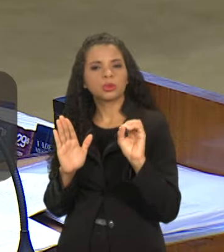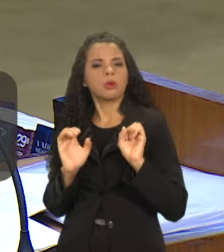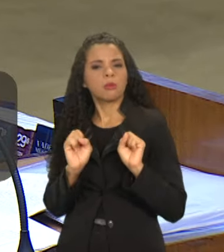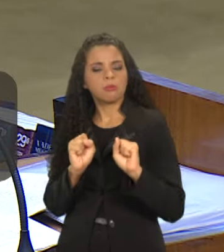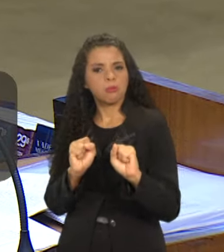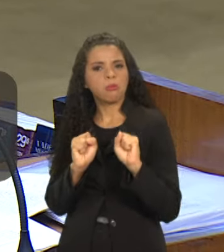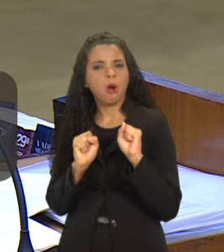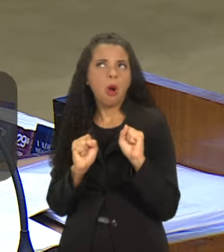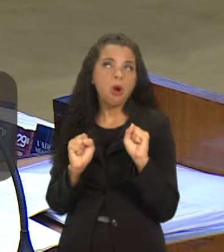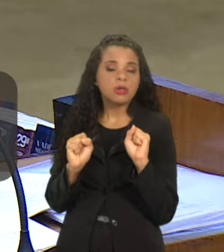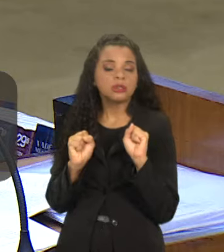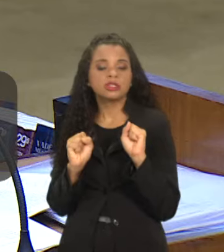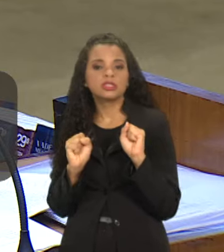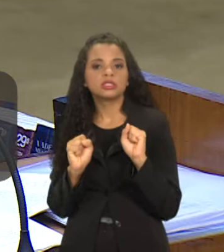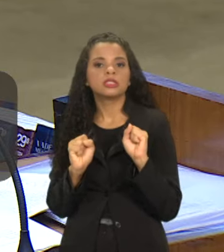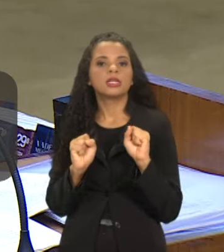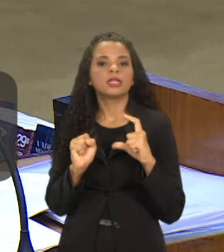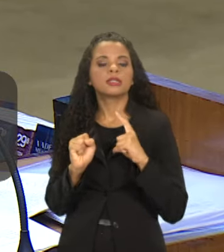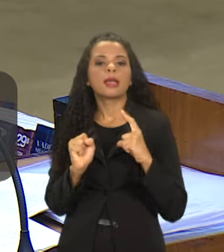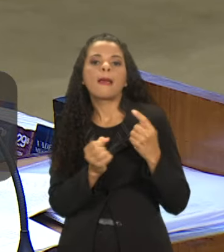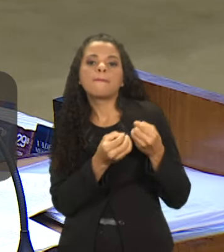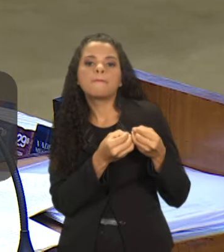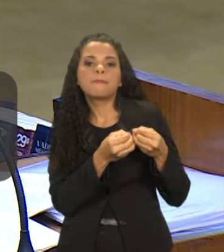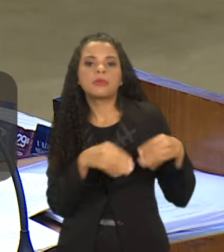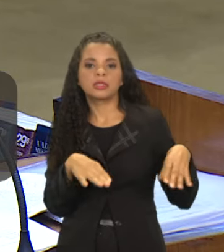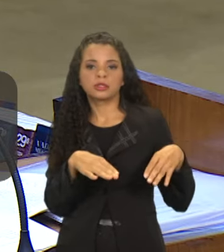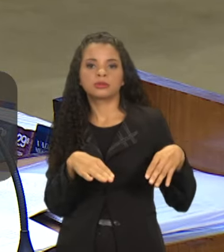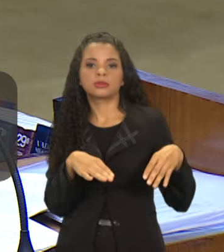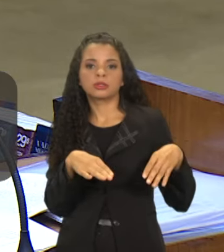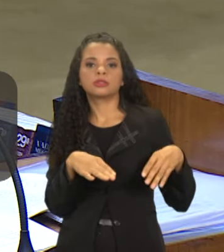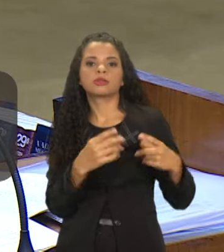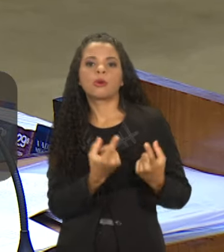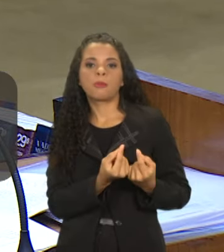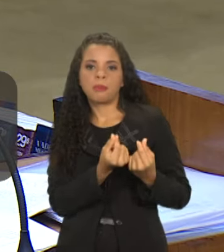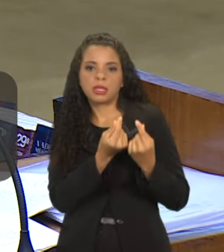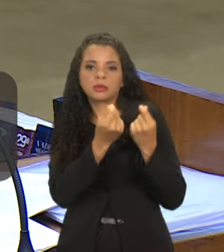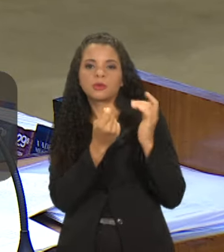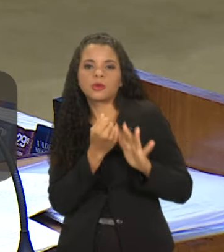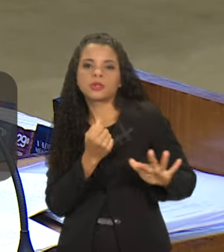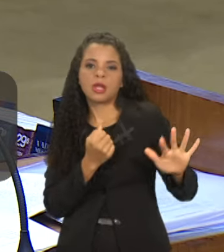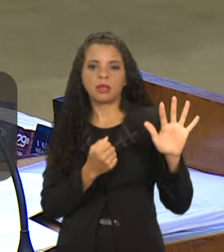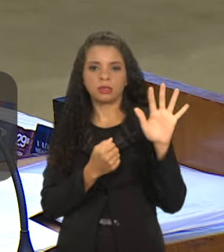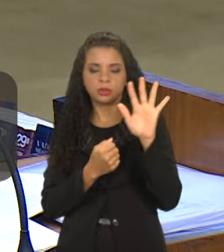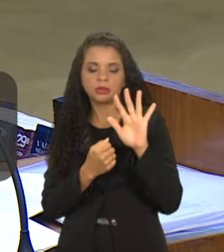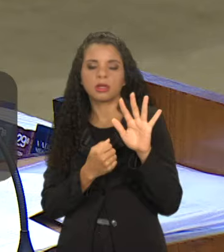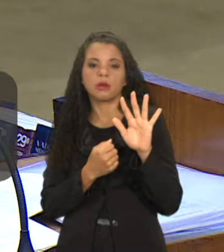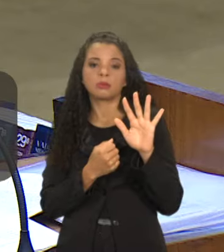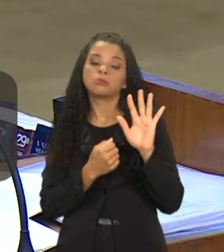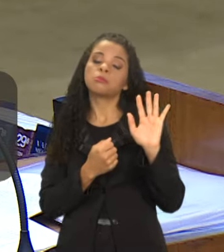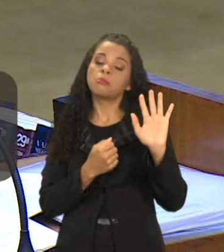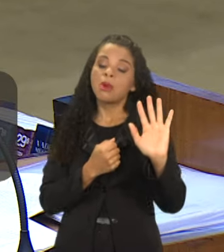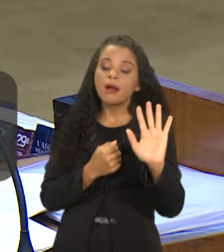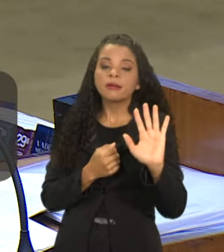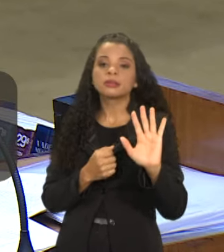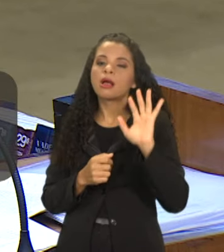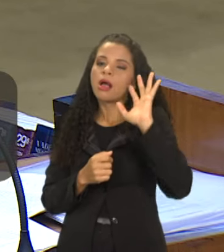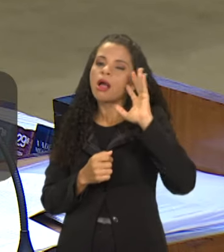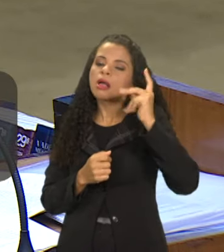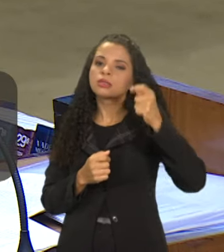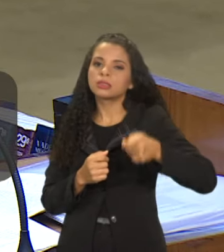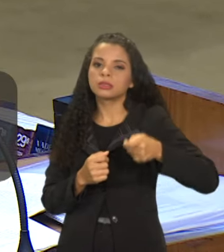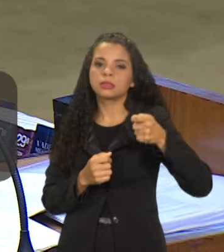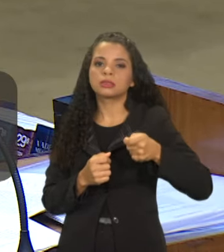ser lesiva a uma parte do patrimônio nacional. Essa decisão está, nesse momento, creio que no